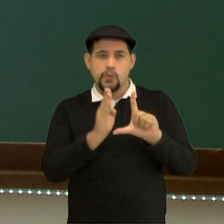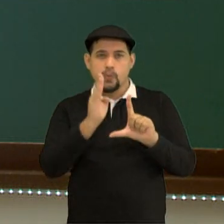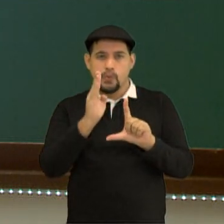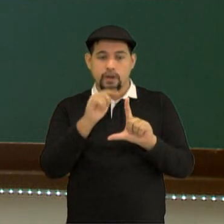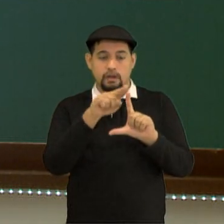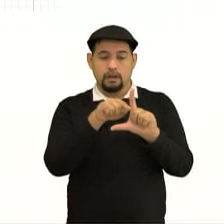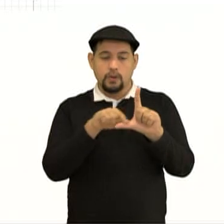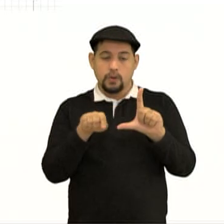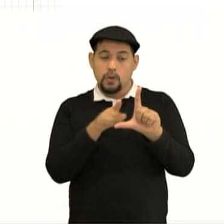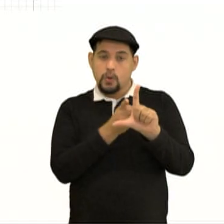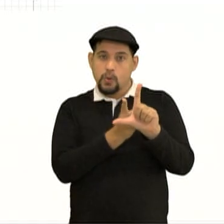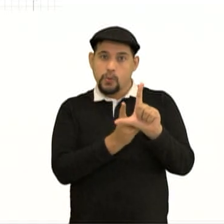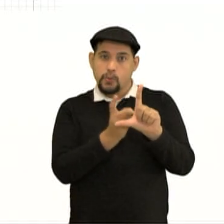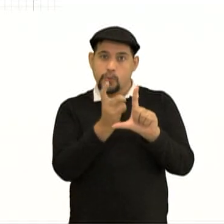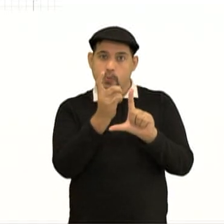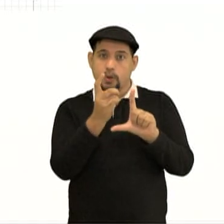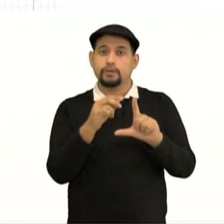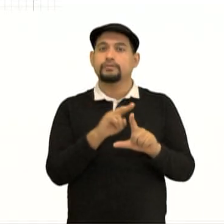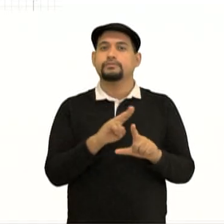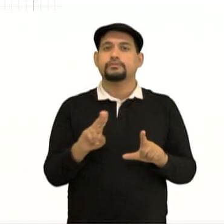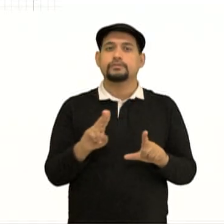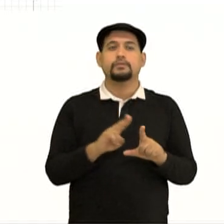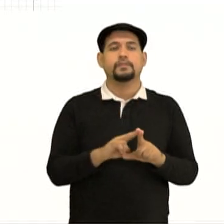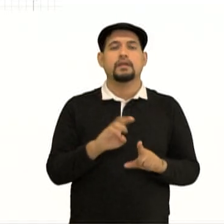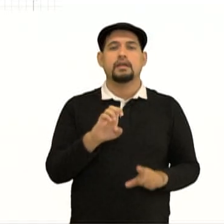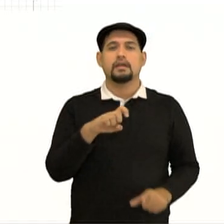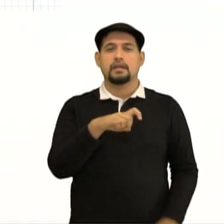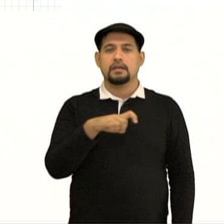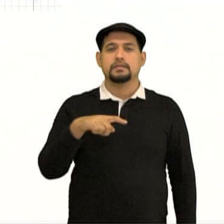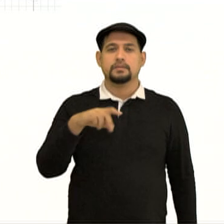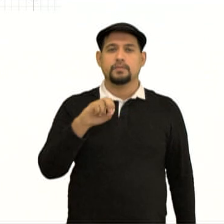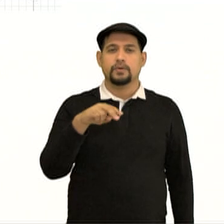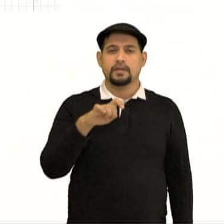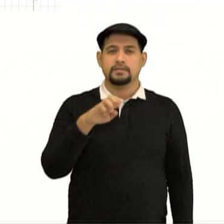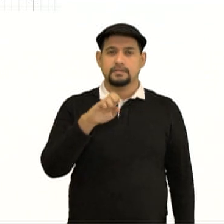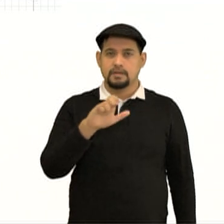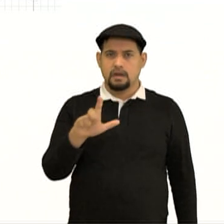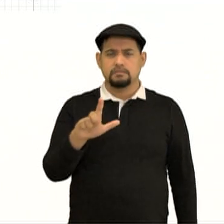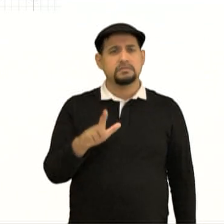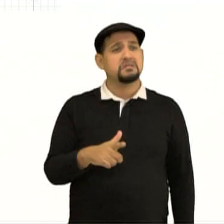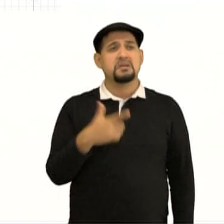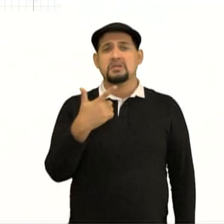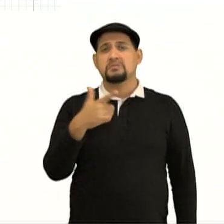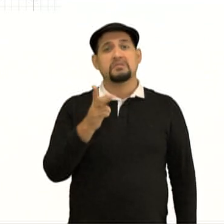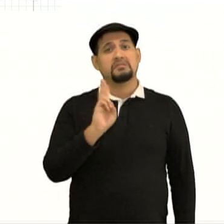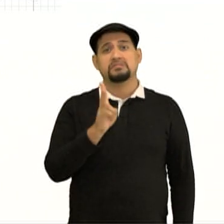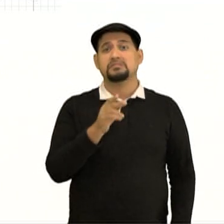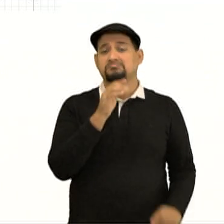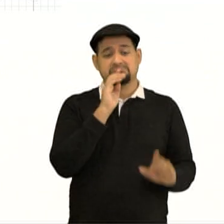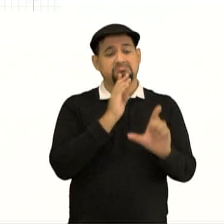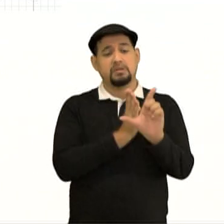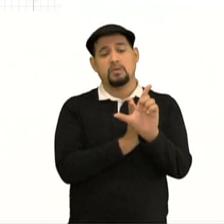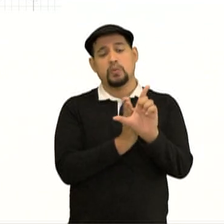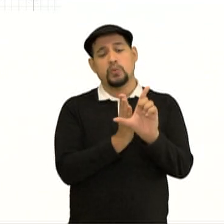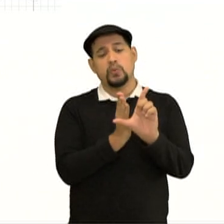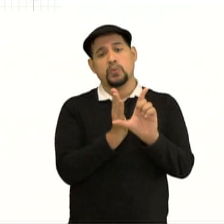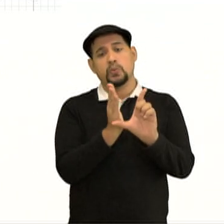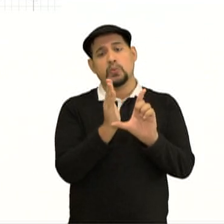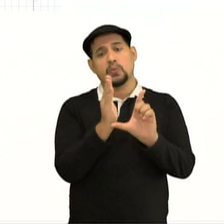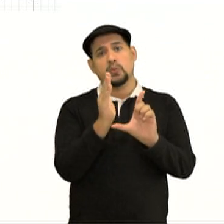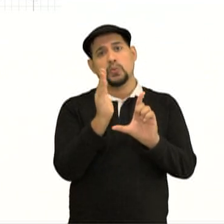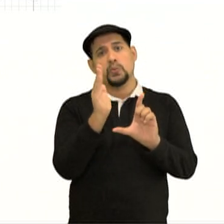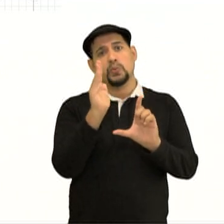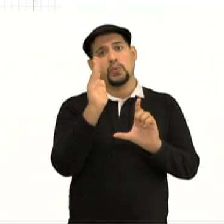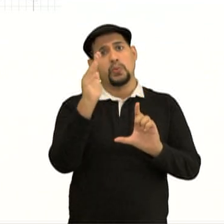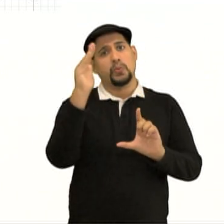nome desse gráfico é uma função exponencial, né? Então ela não tem uma constância, ela vai aumentando com o tempo